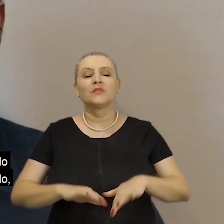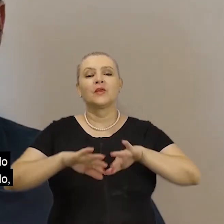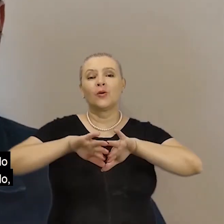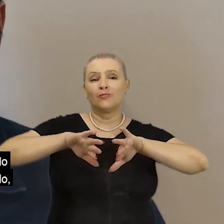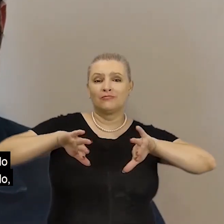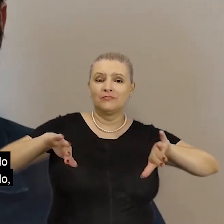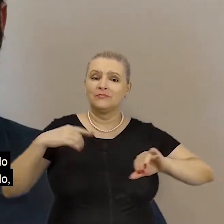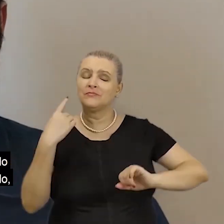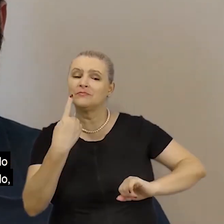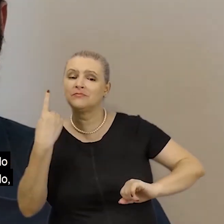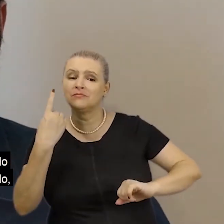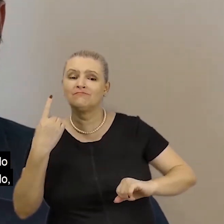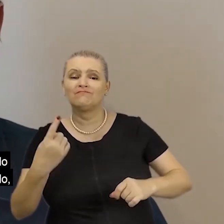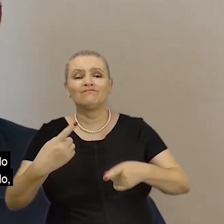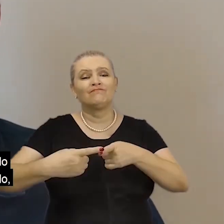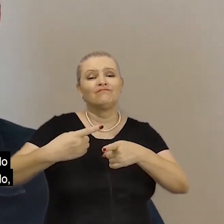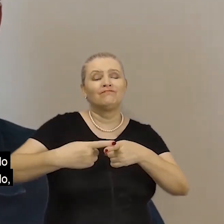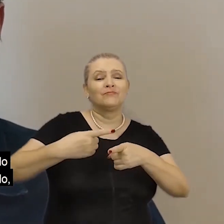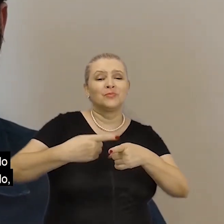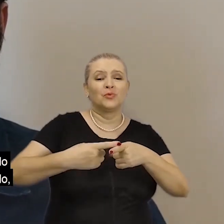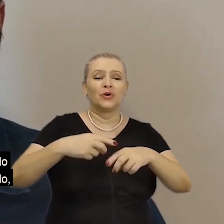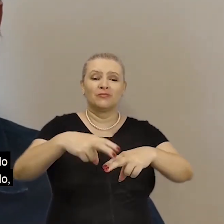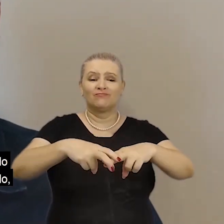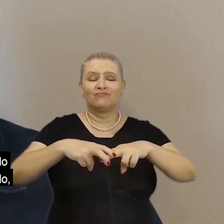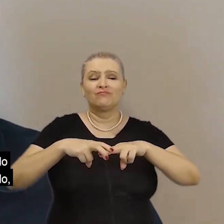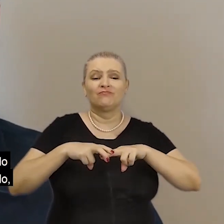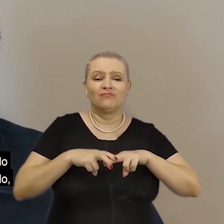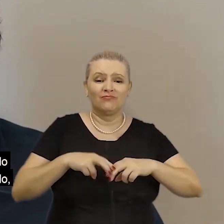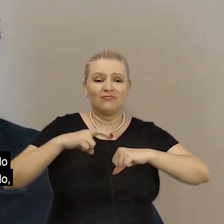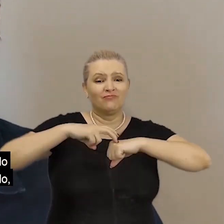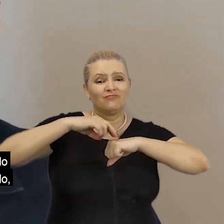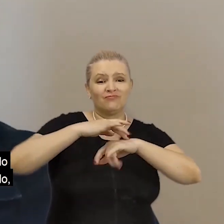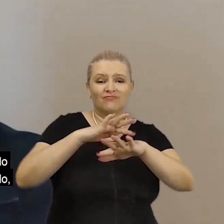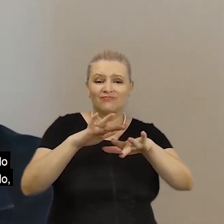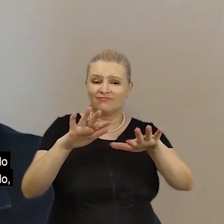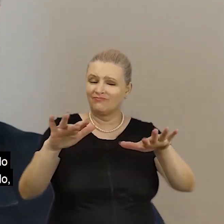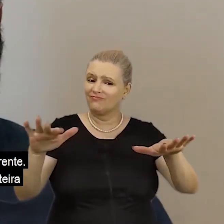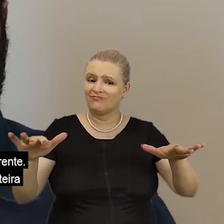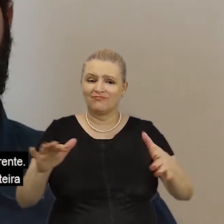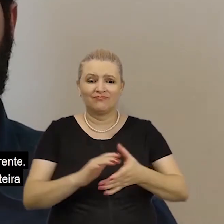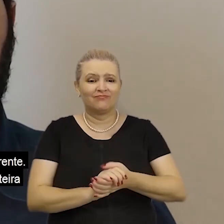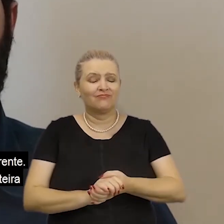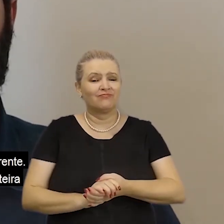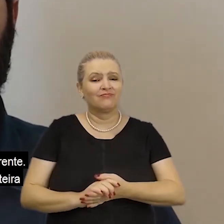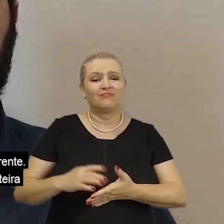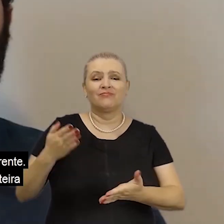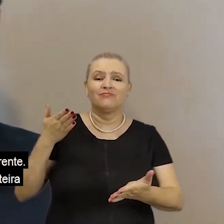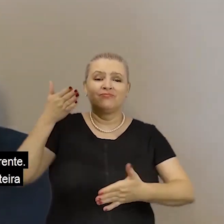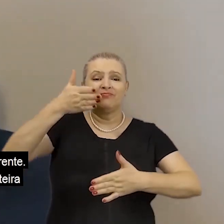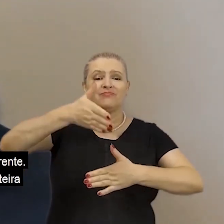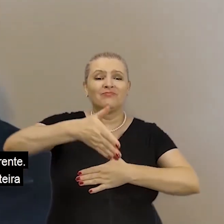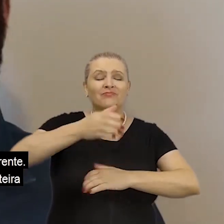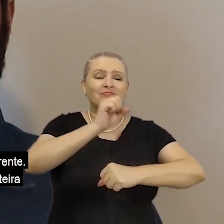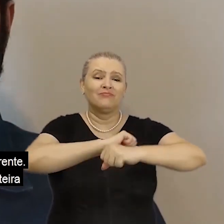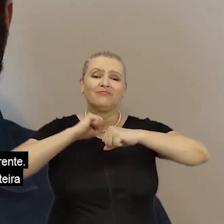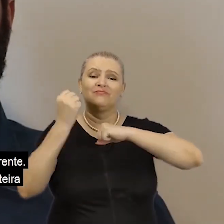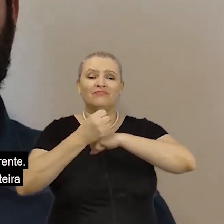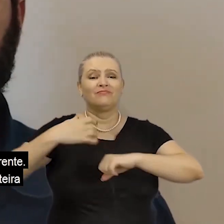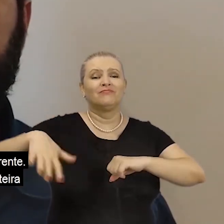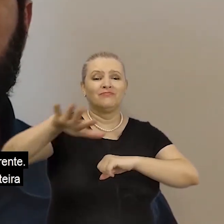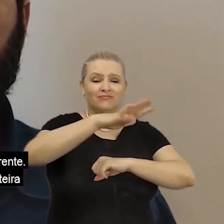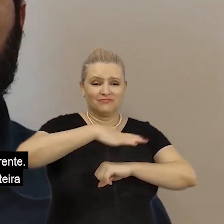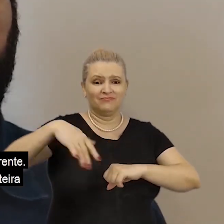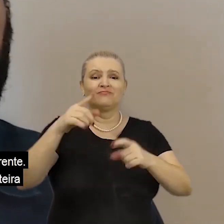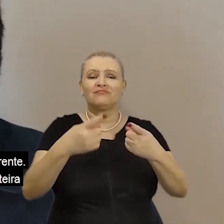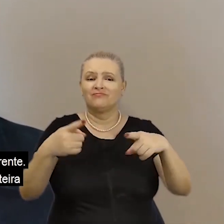O isolamento social devido à pandemia do Covid-19 afetou a sociedade como um todo. E com a Orquestra Voadora isso não foi diferente. A